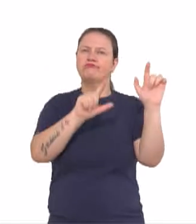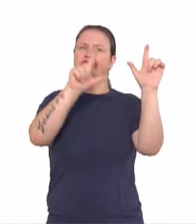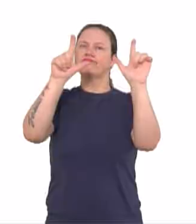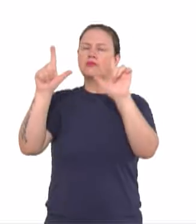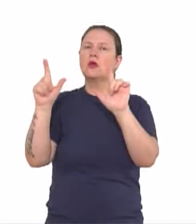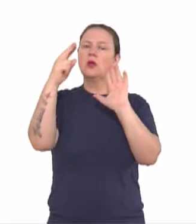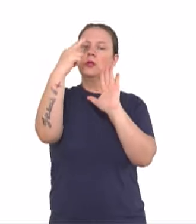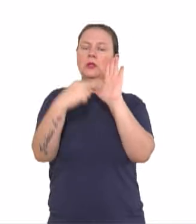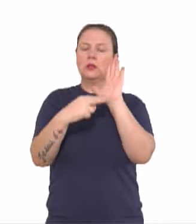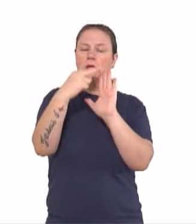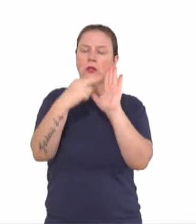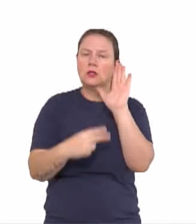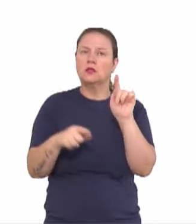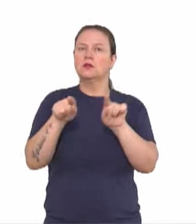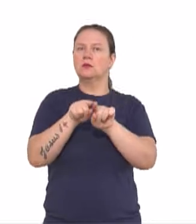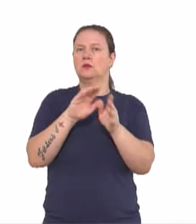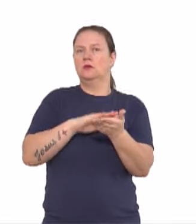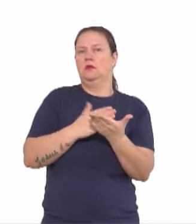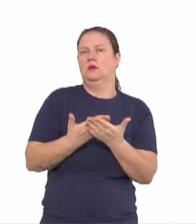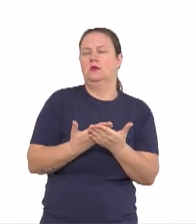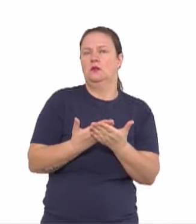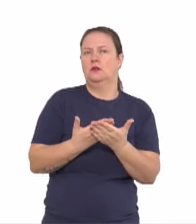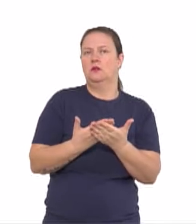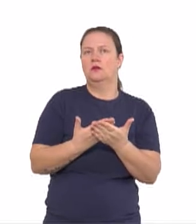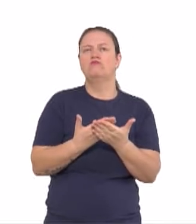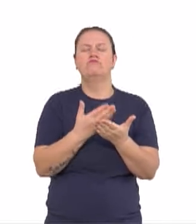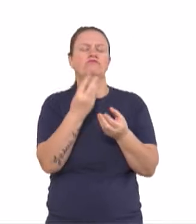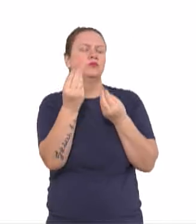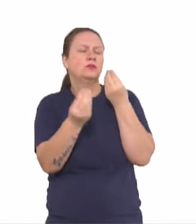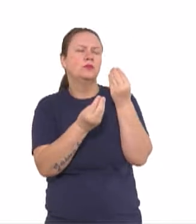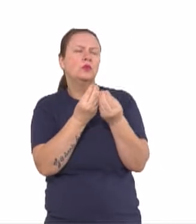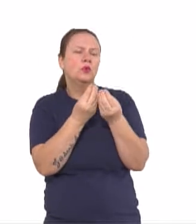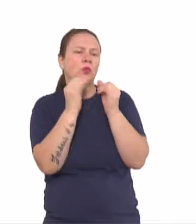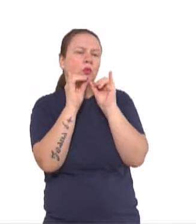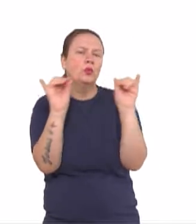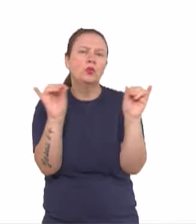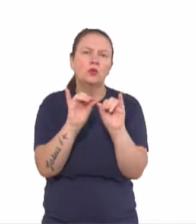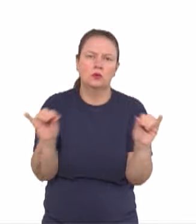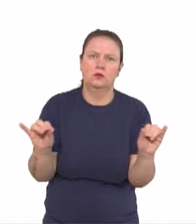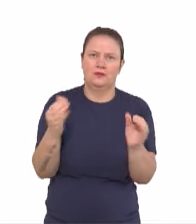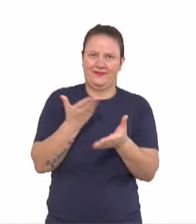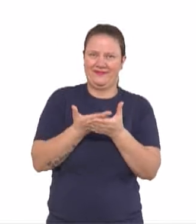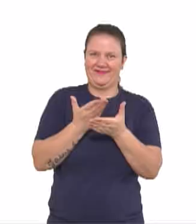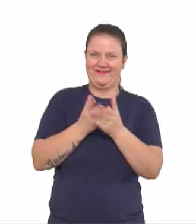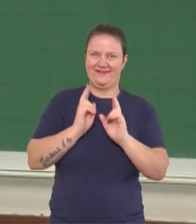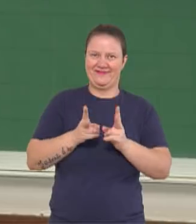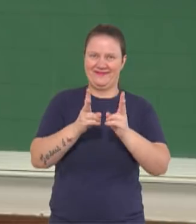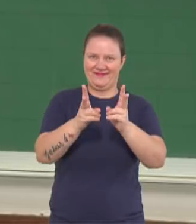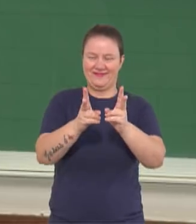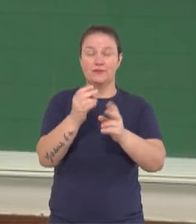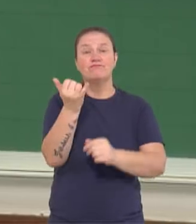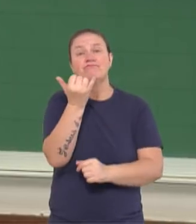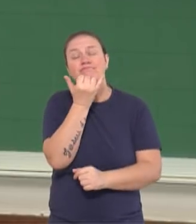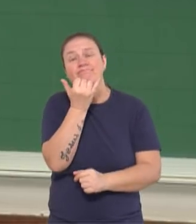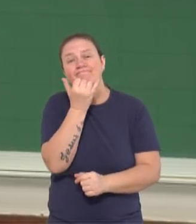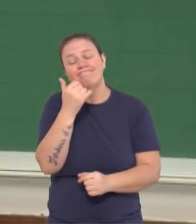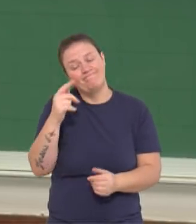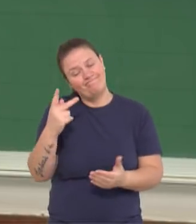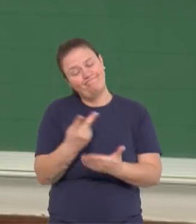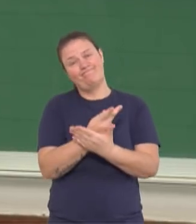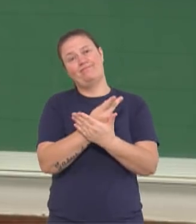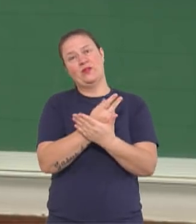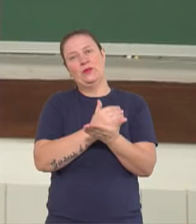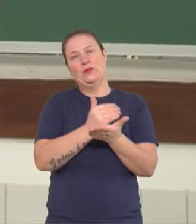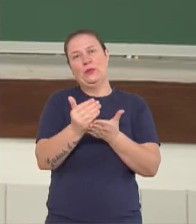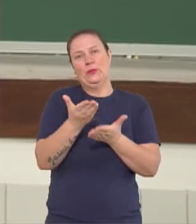gente interpretar, né, e fazer a retomada na notícia. A aula segue bem assim, tá? Então, me desculpem aí, eu me equivoquei no